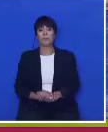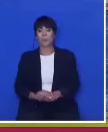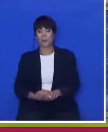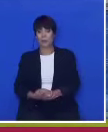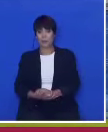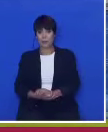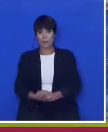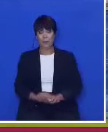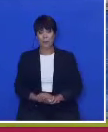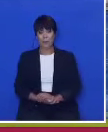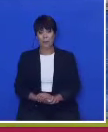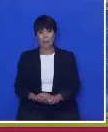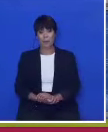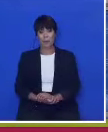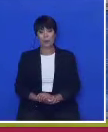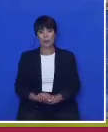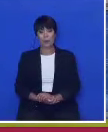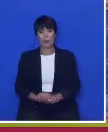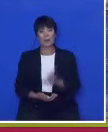09.